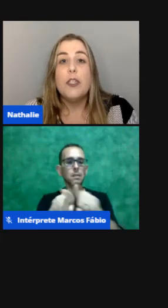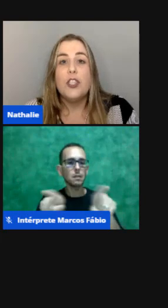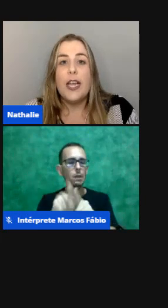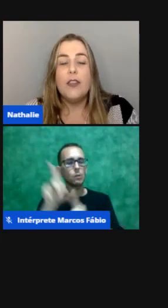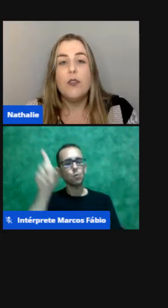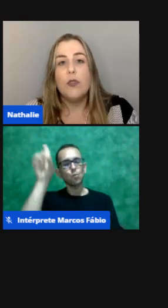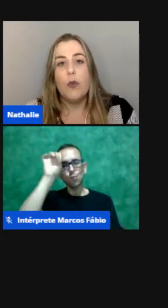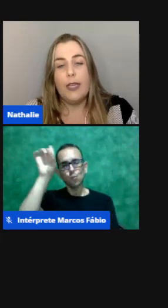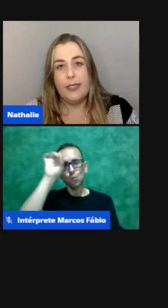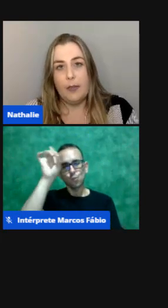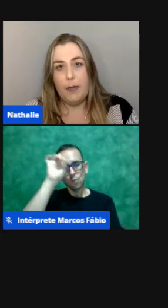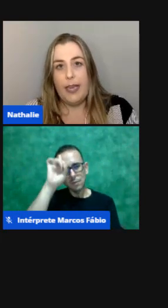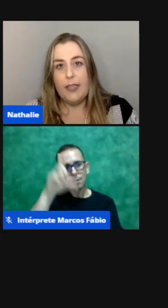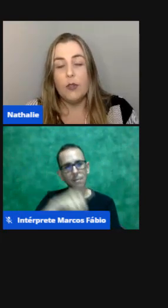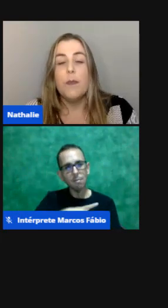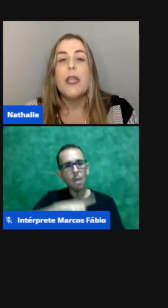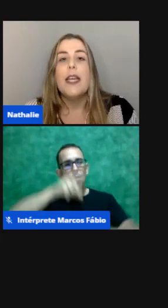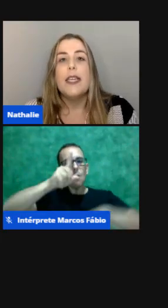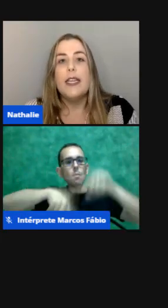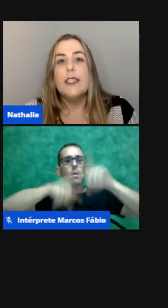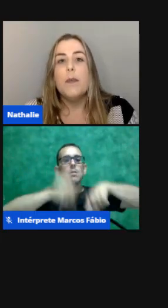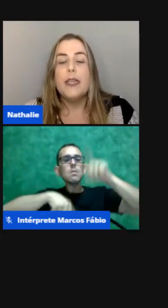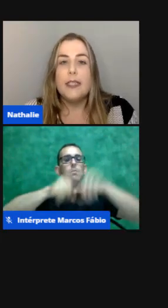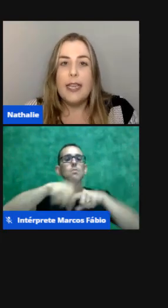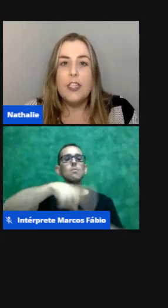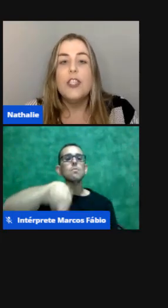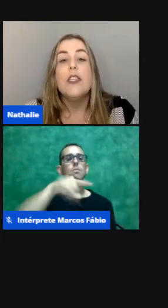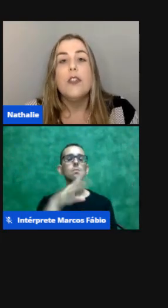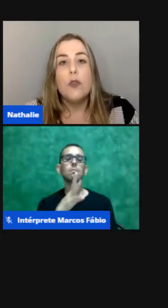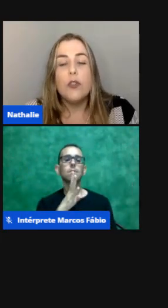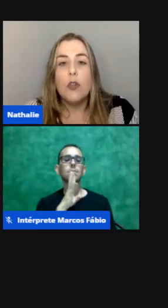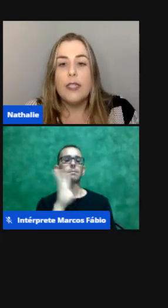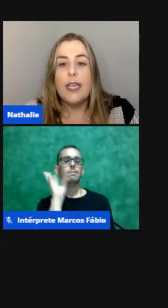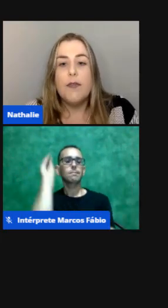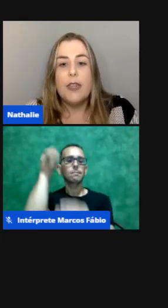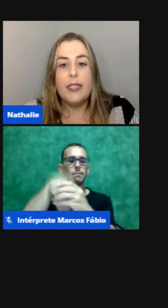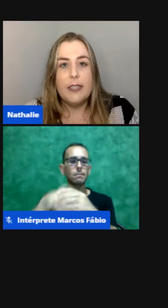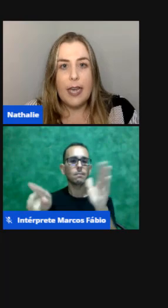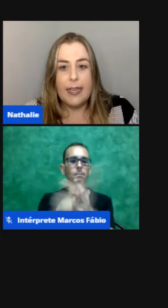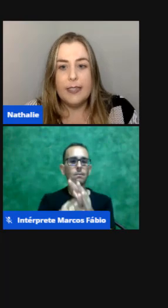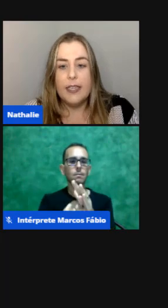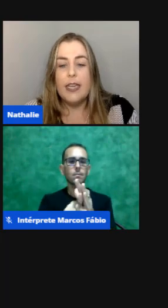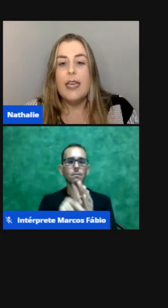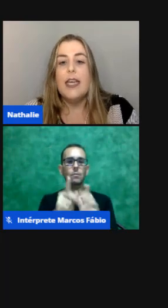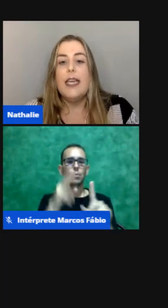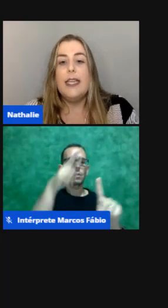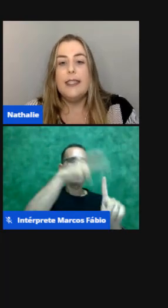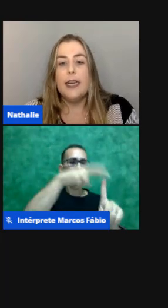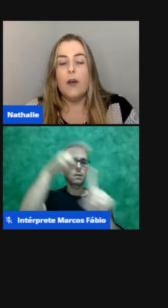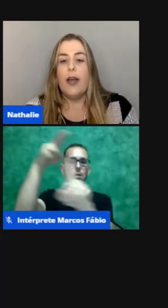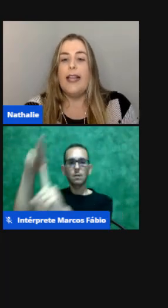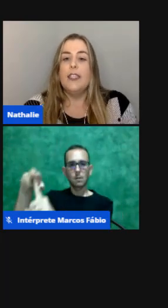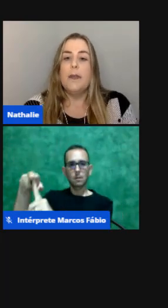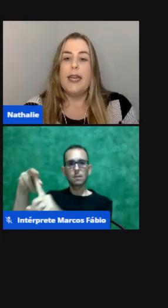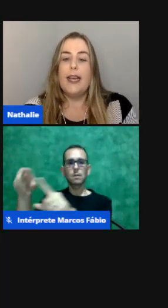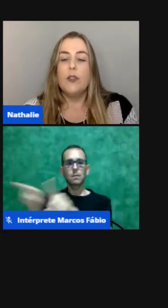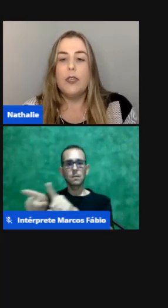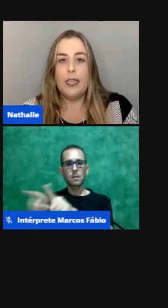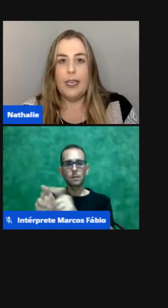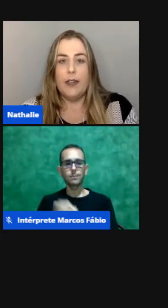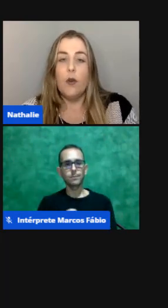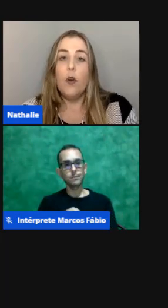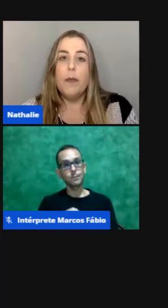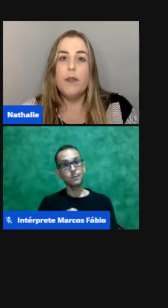aos objetos do conhecimento que estão presentes nos dois referenciais. Então, é